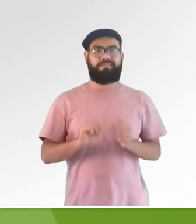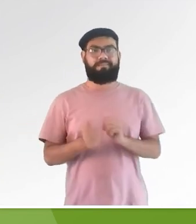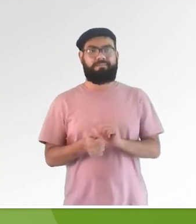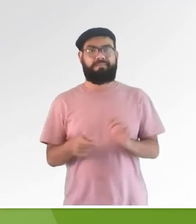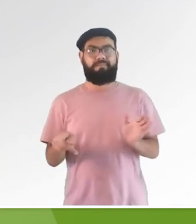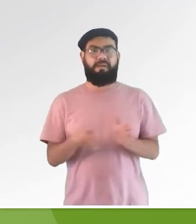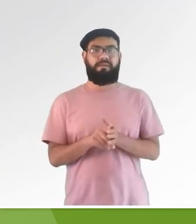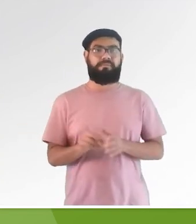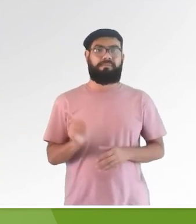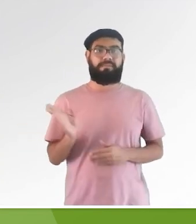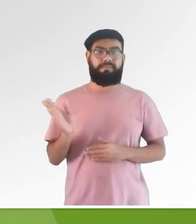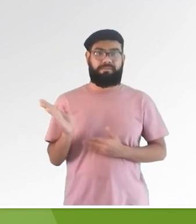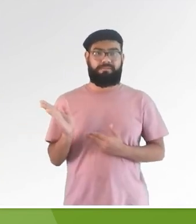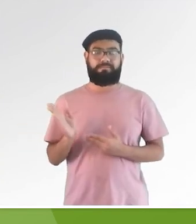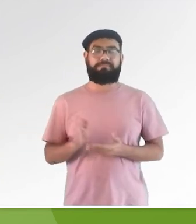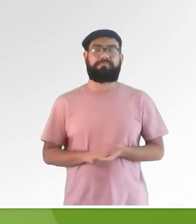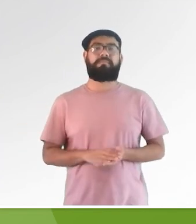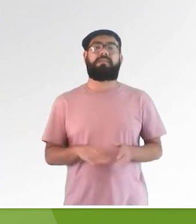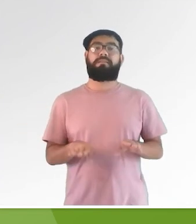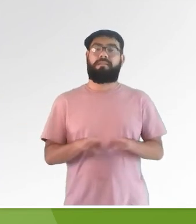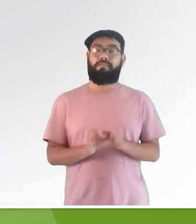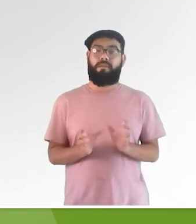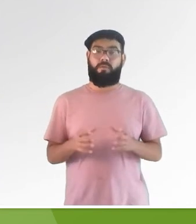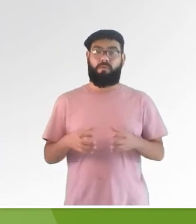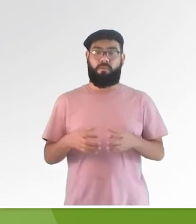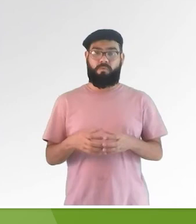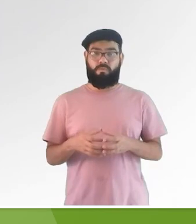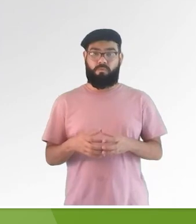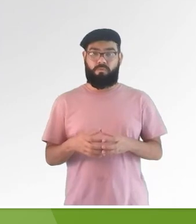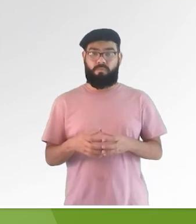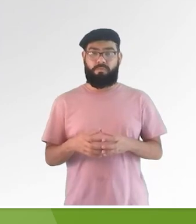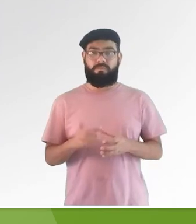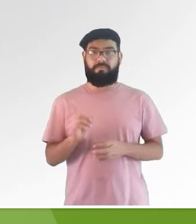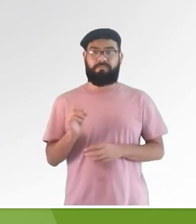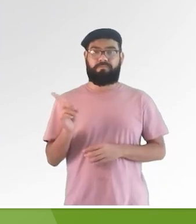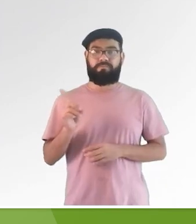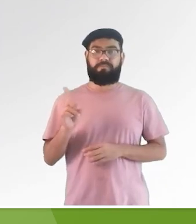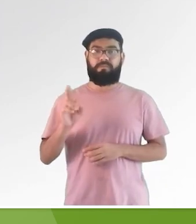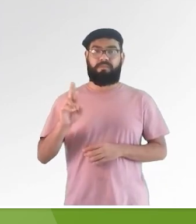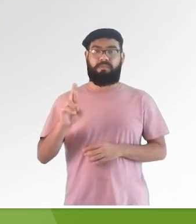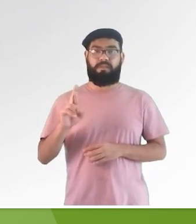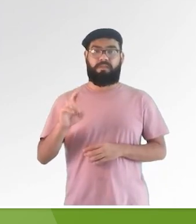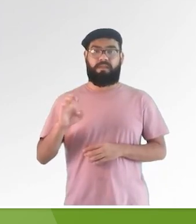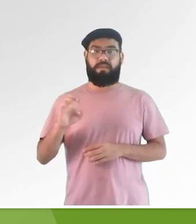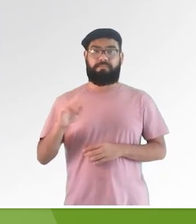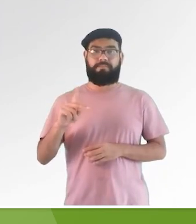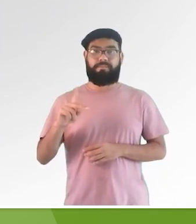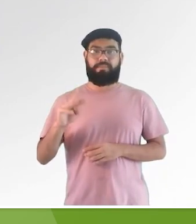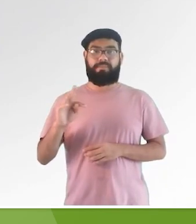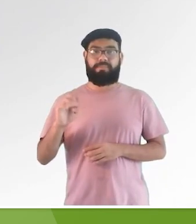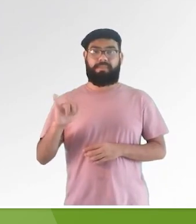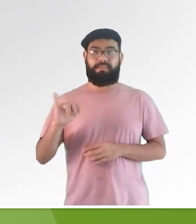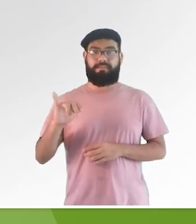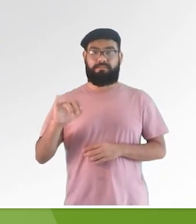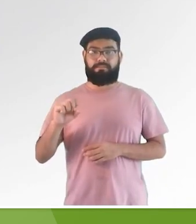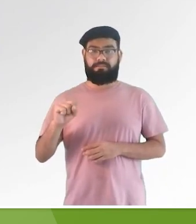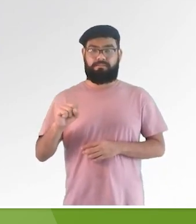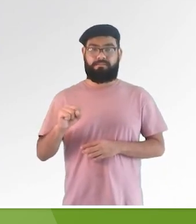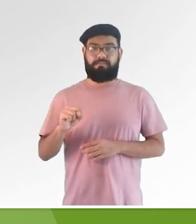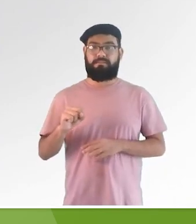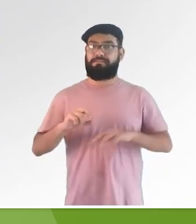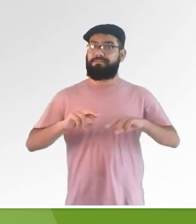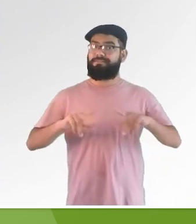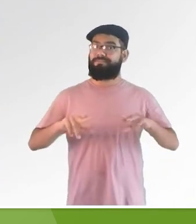isso. Vimos também os répteis, olha só, que diferentemente dos anfíbios, eles conseguiram conquistar definitivamente o